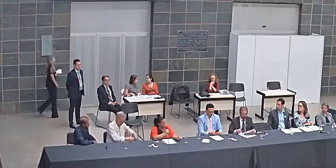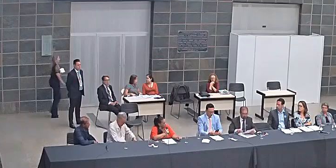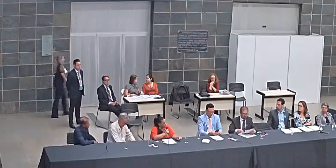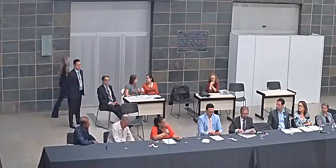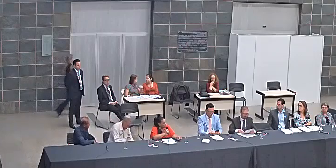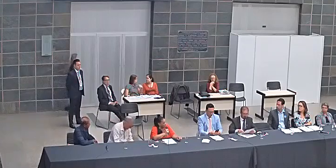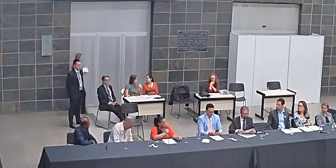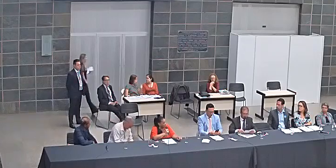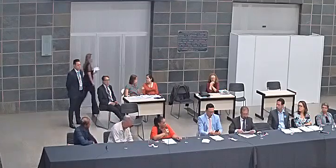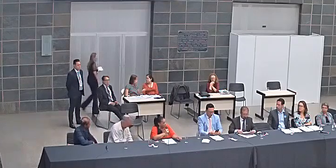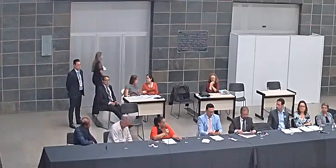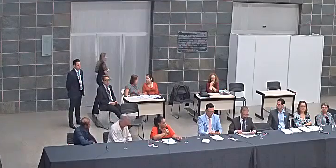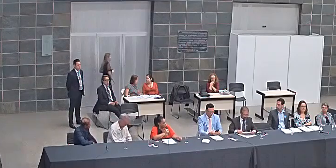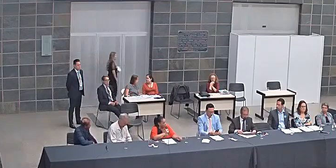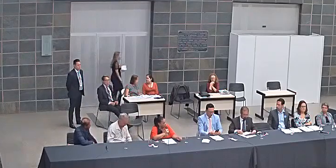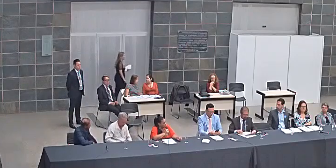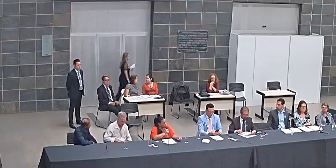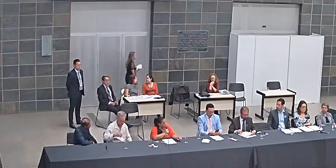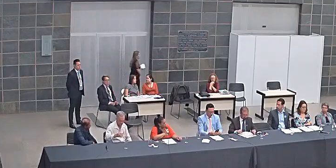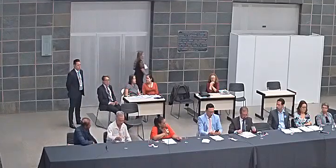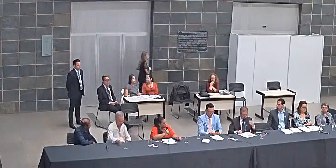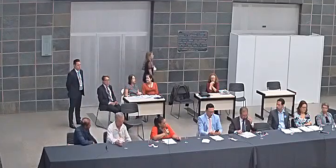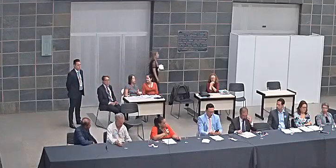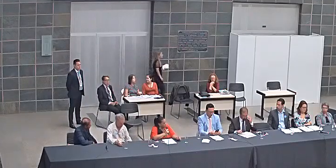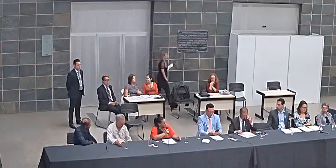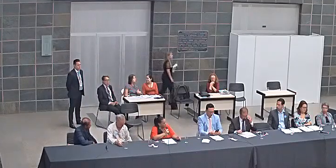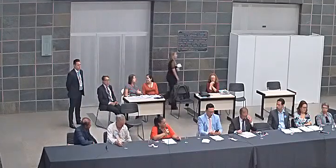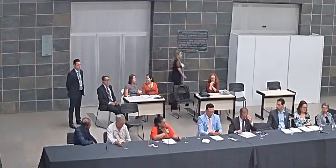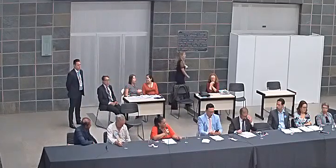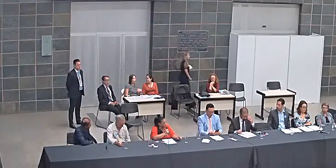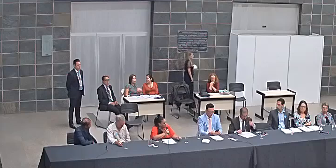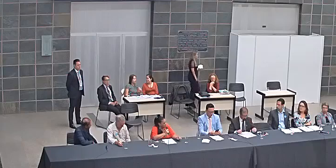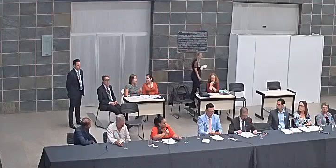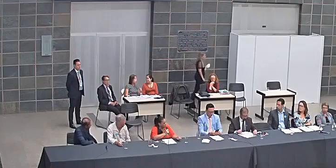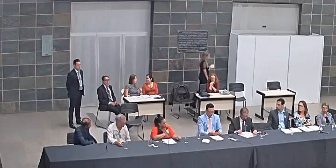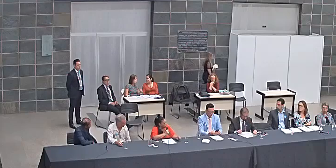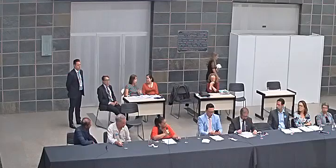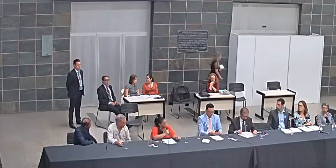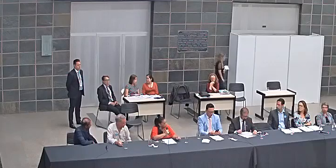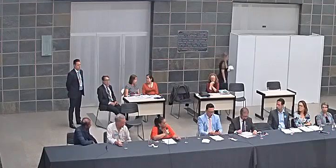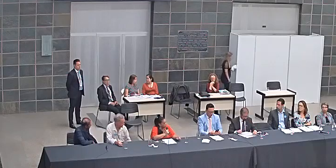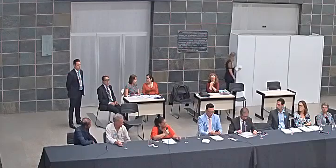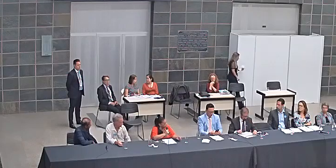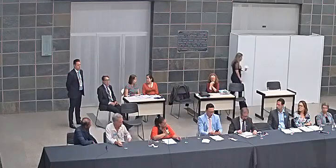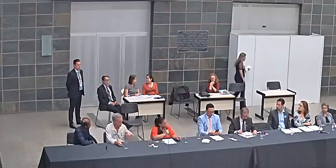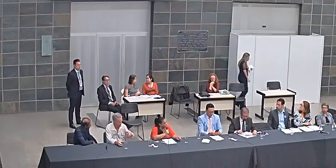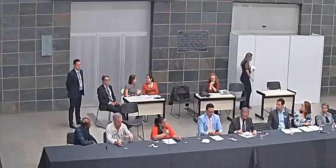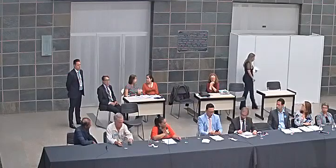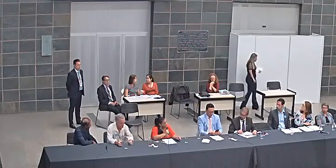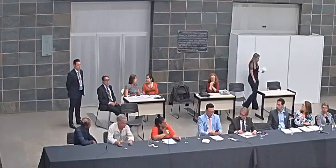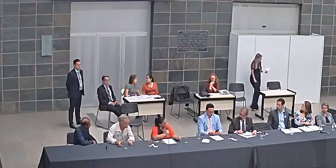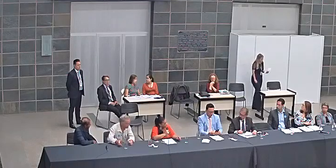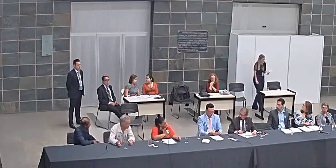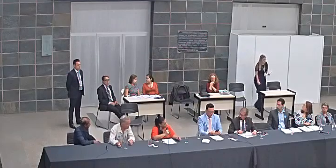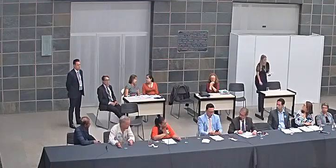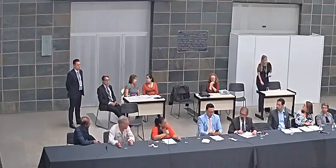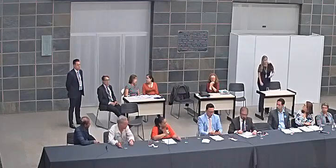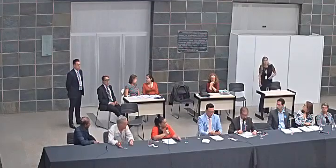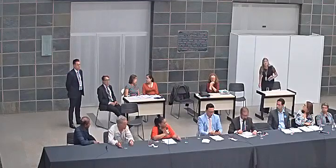municípios estarem fazendo a emissão dessas carteiras, eu acho que é um processo viável, desde